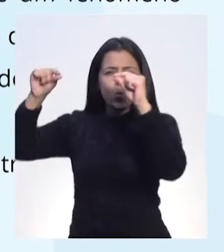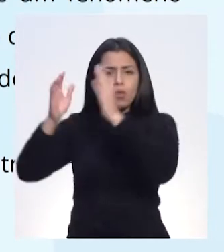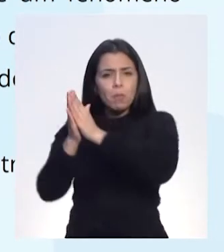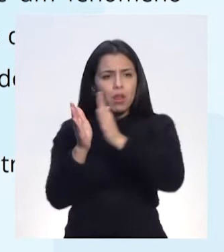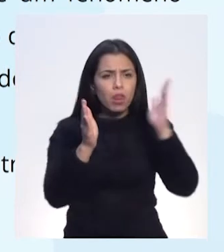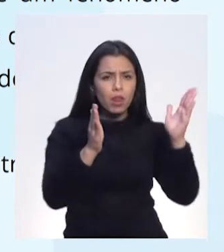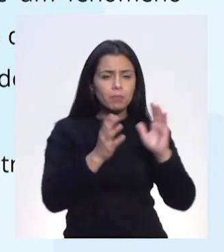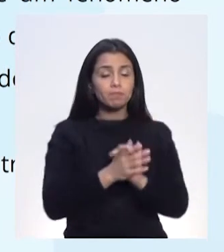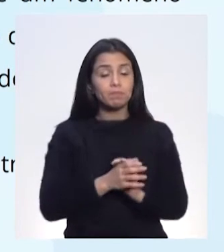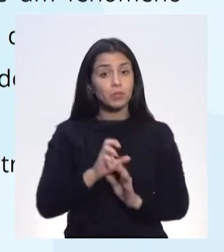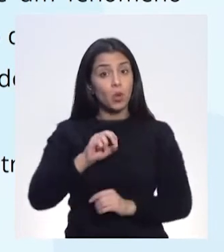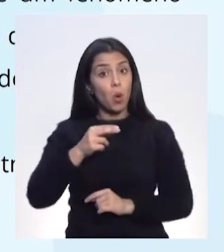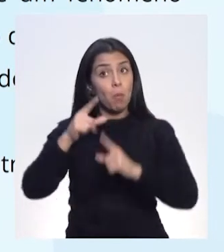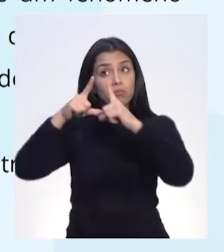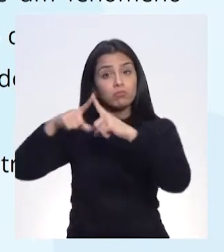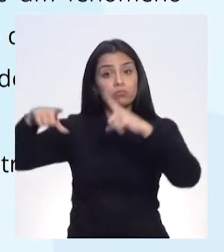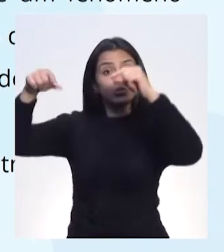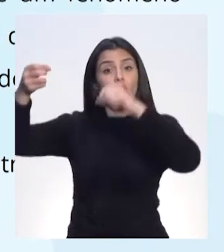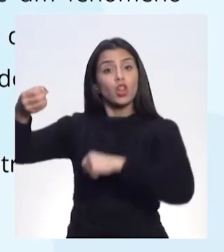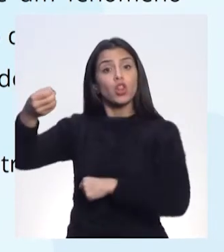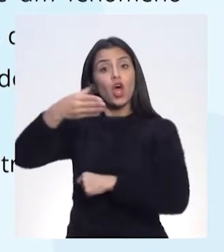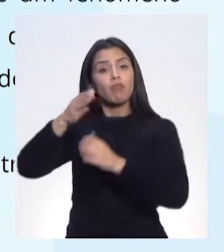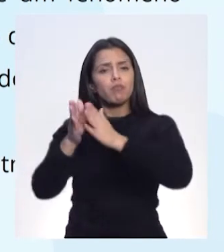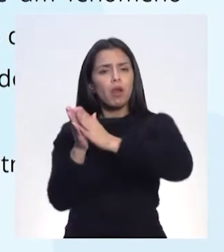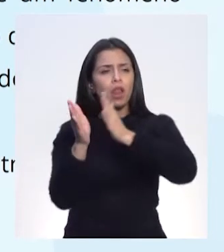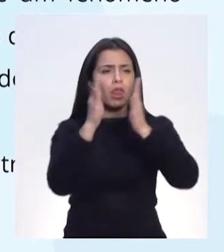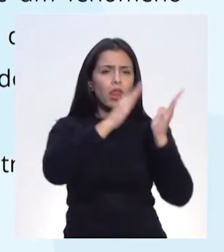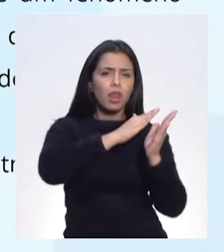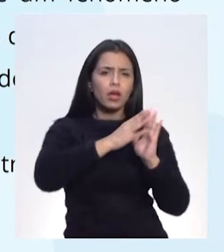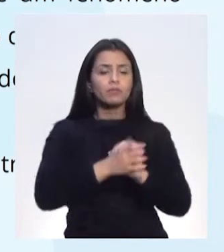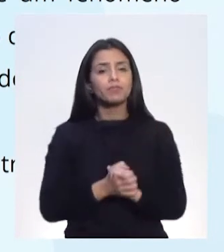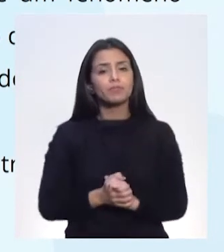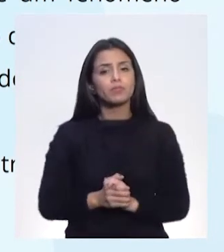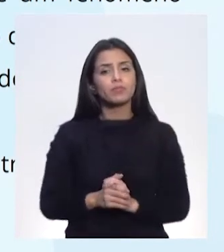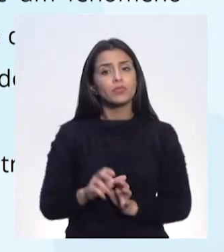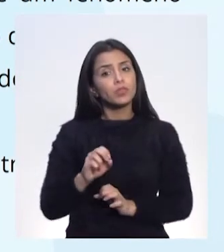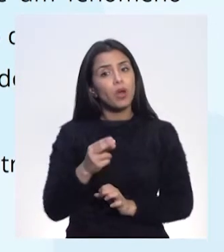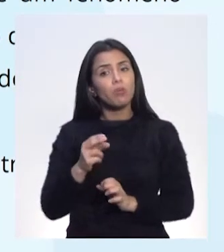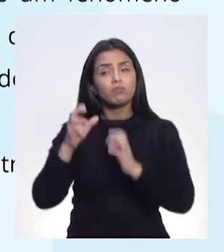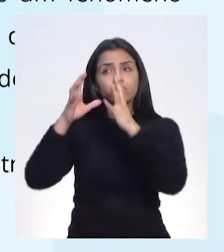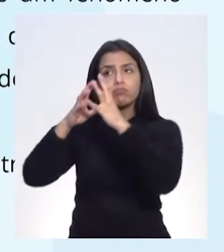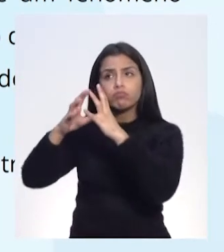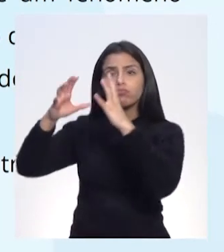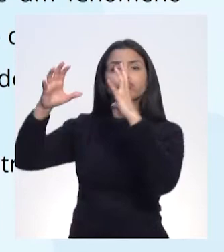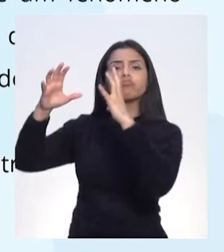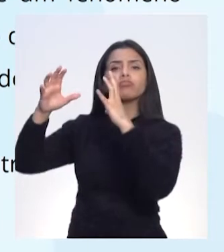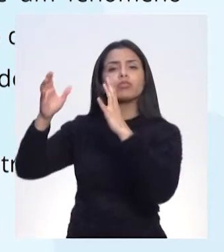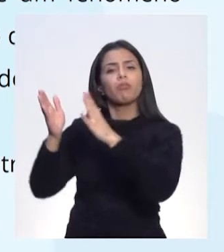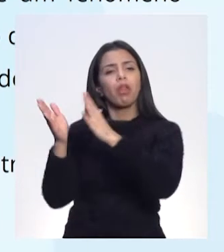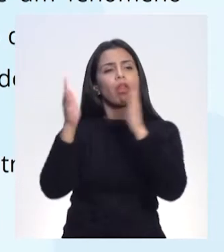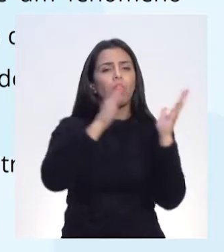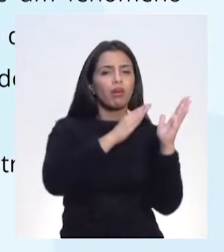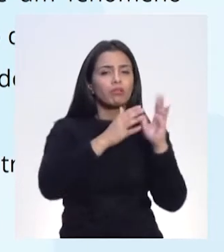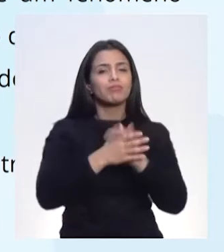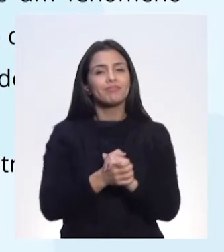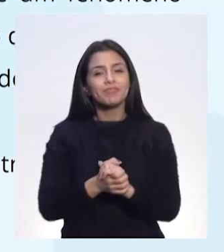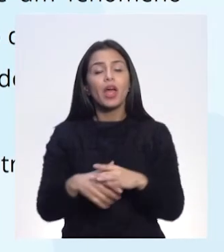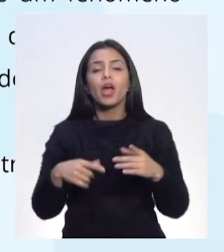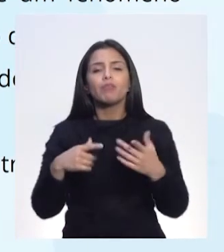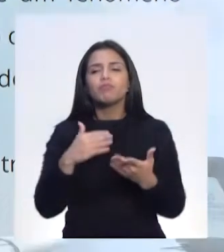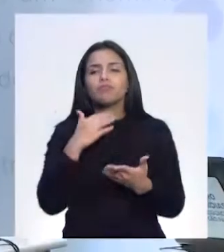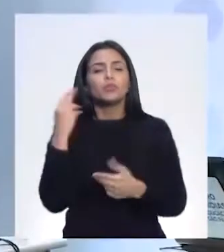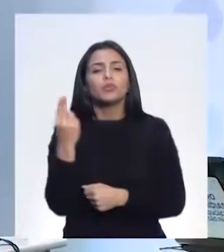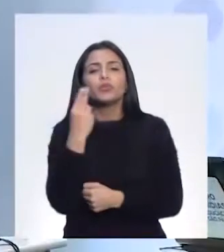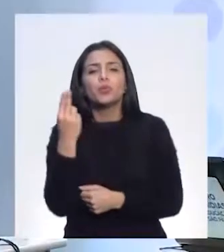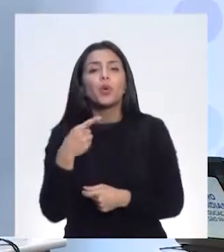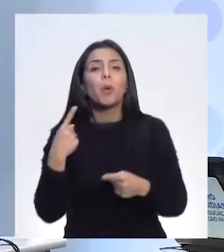lua nova, de uma lua crescente até a próxima lua crescente. Não importa, porque esse